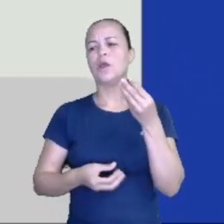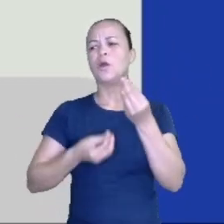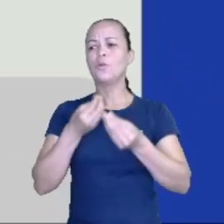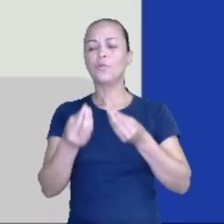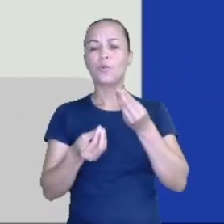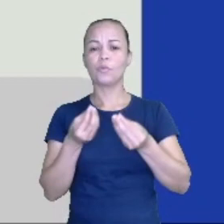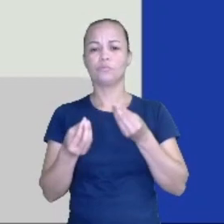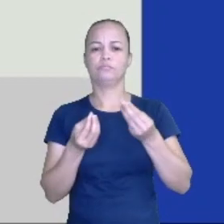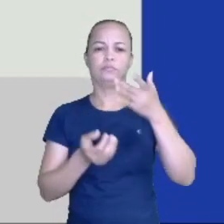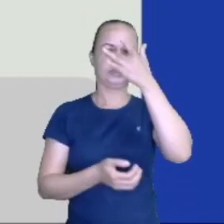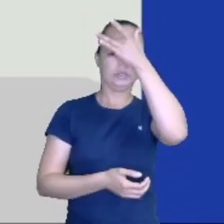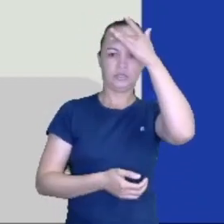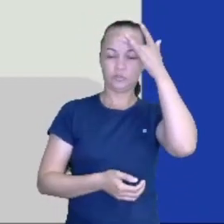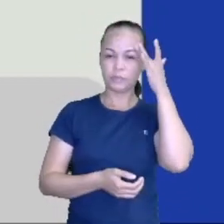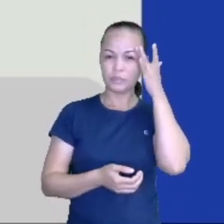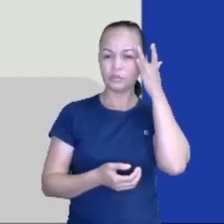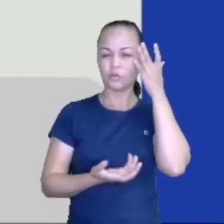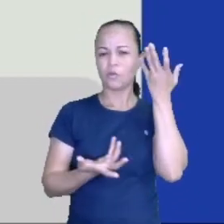pessoas